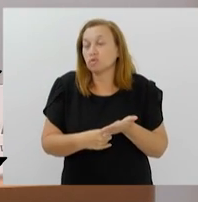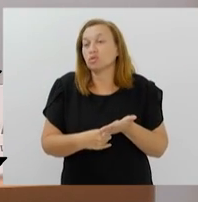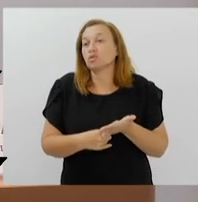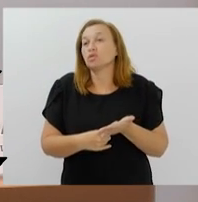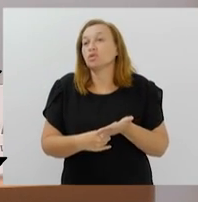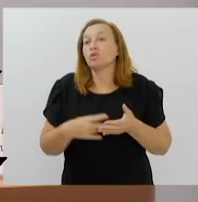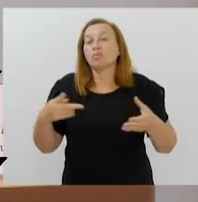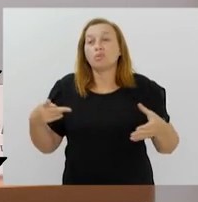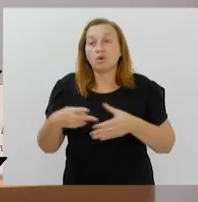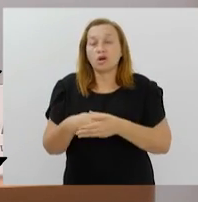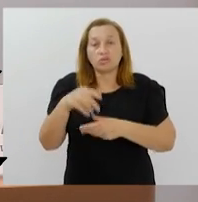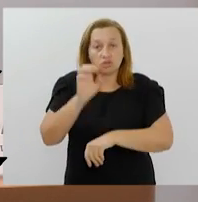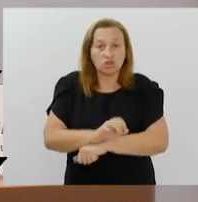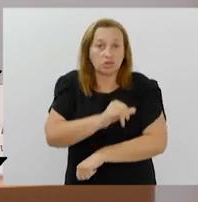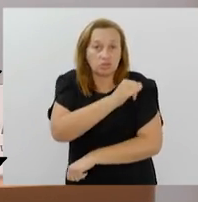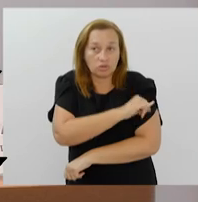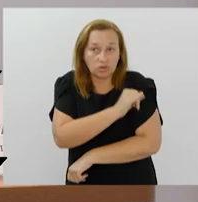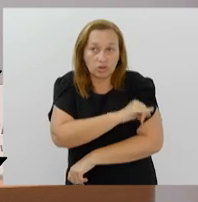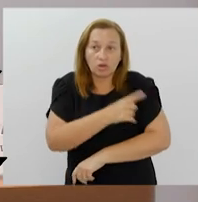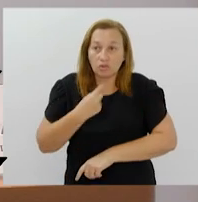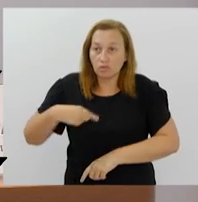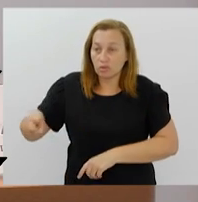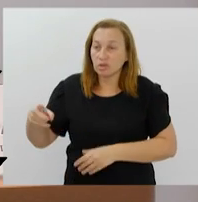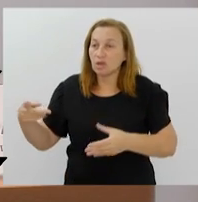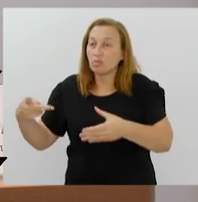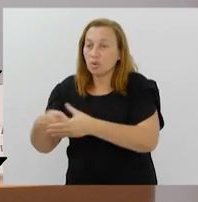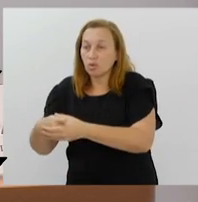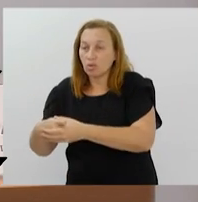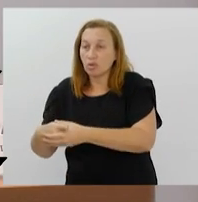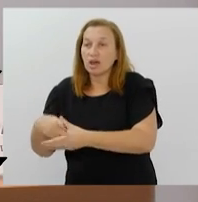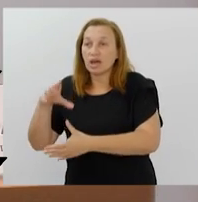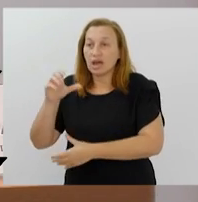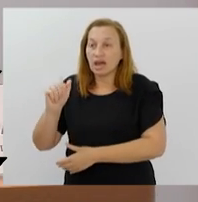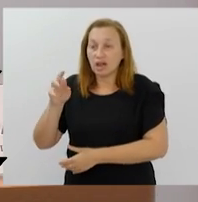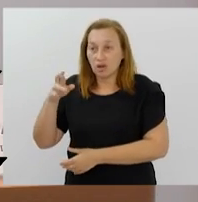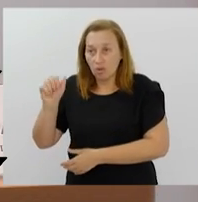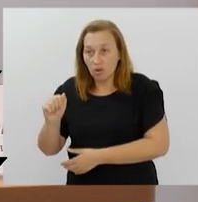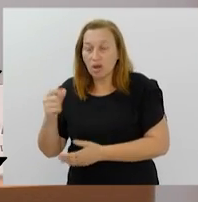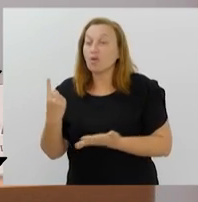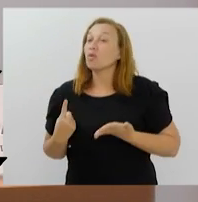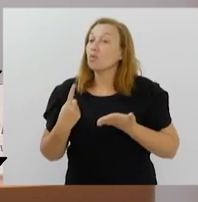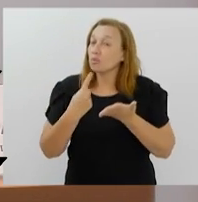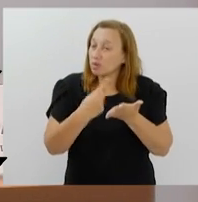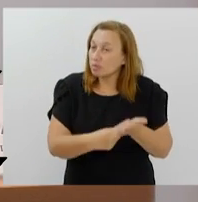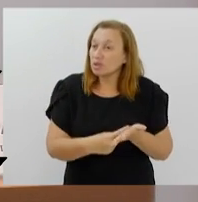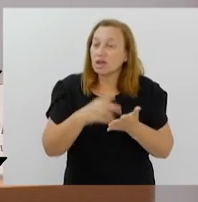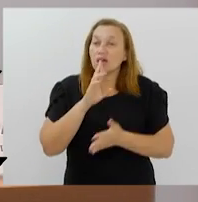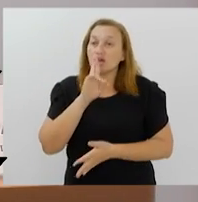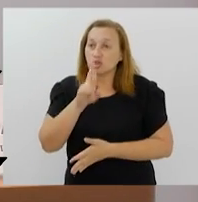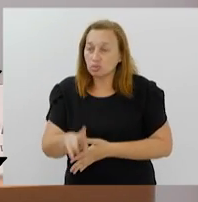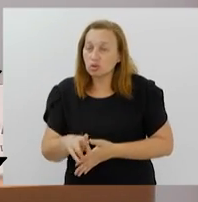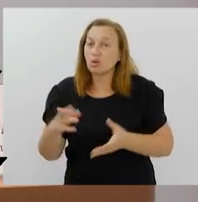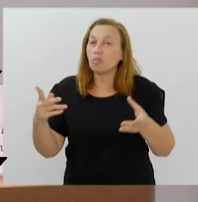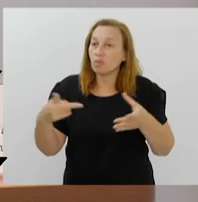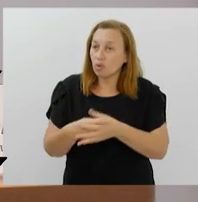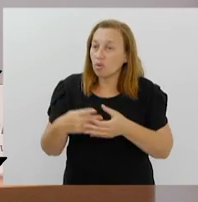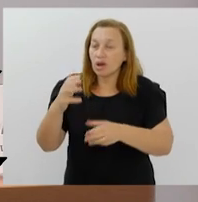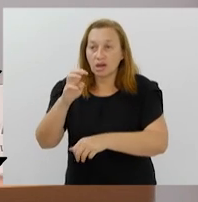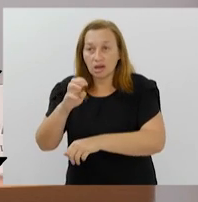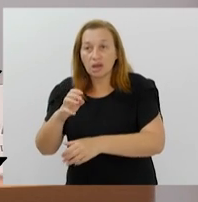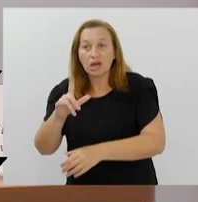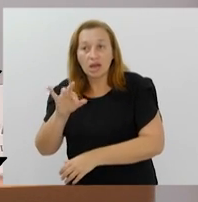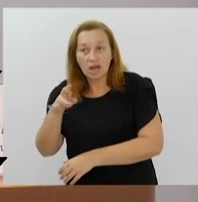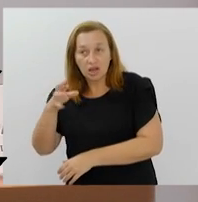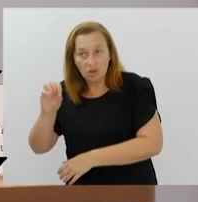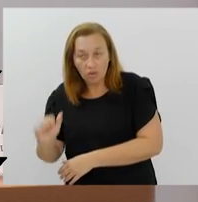o Procom do Estado do Rio de Janeiro Fomos até o Procom carioca nos comprometemos a responder ao Procon carioca